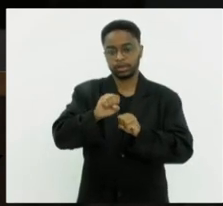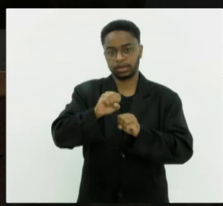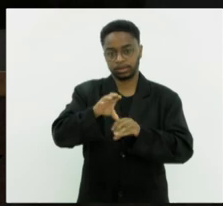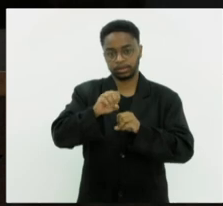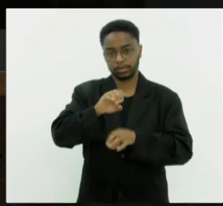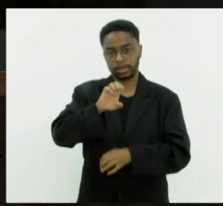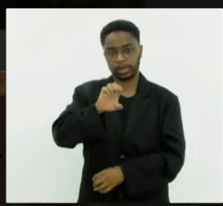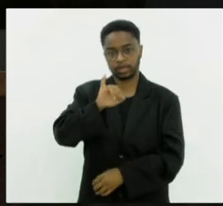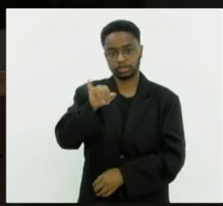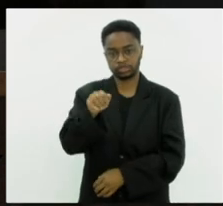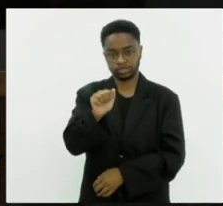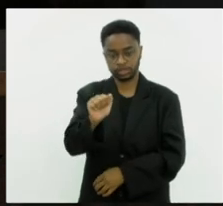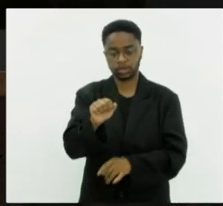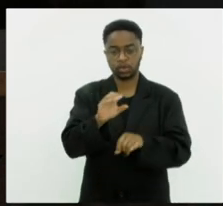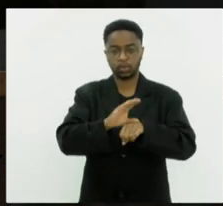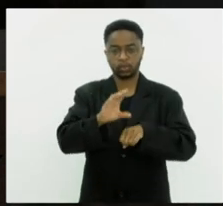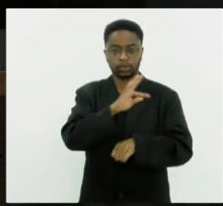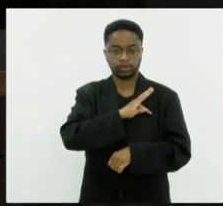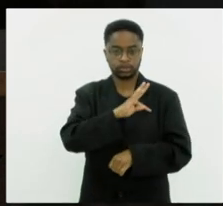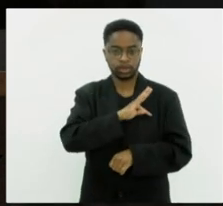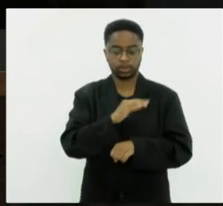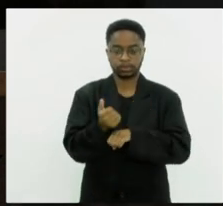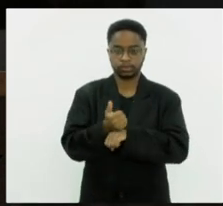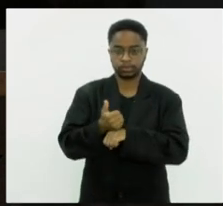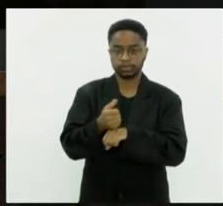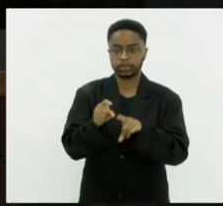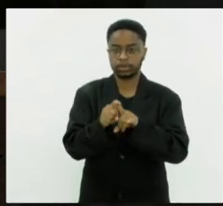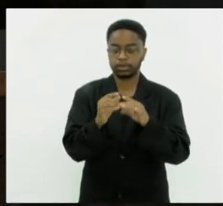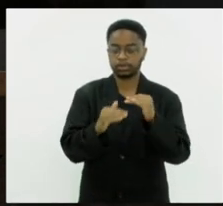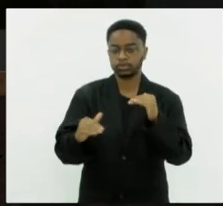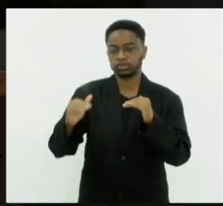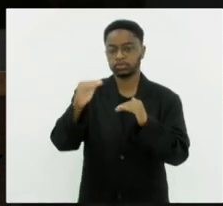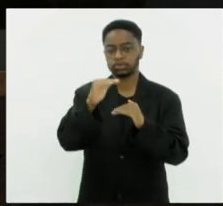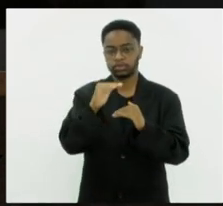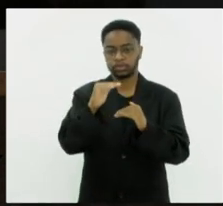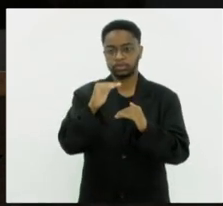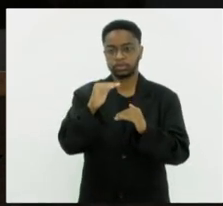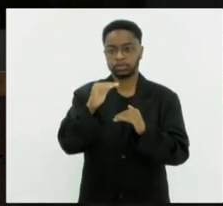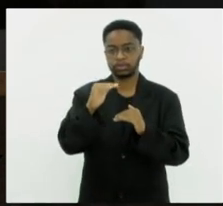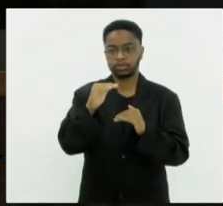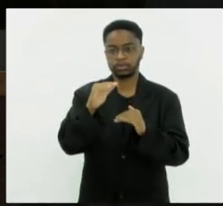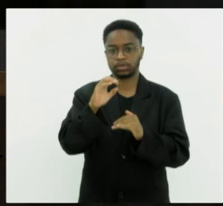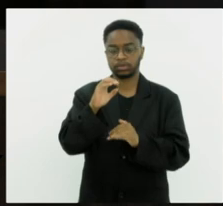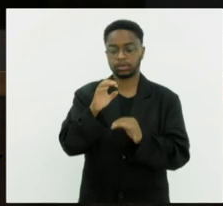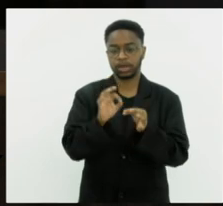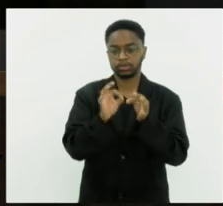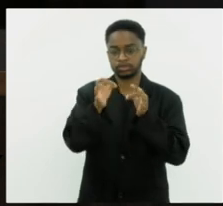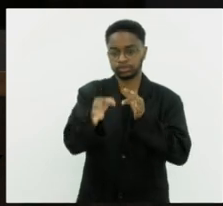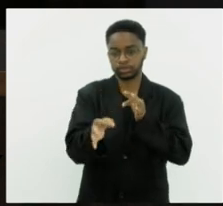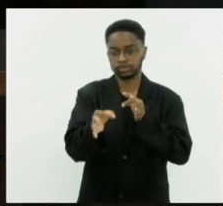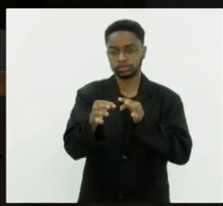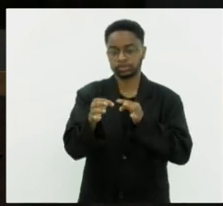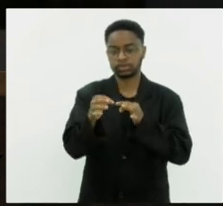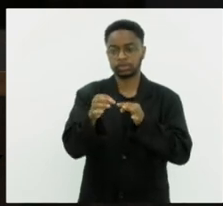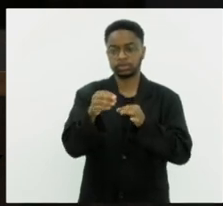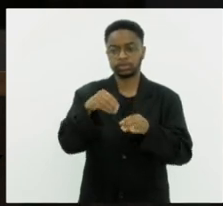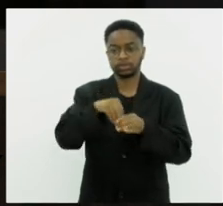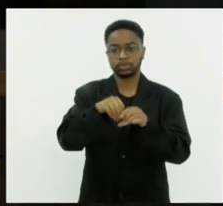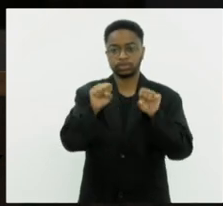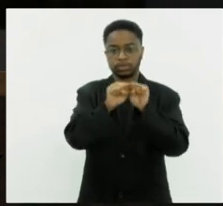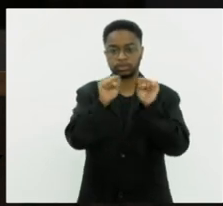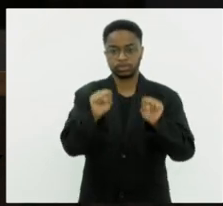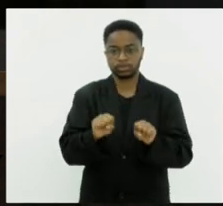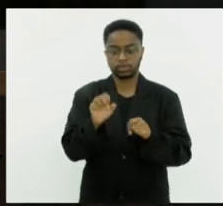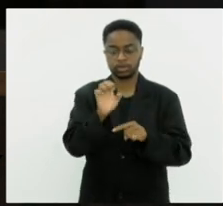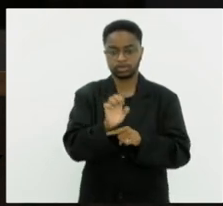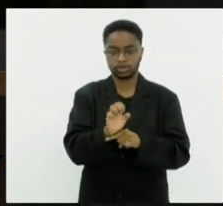dos cursos técnicos profissionalizantes e superiores na modalidade EAD no âmbito do Sistema Estadual